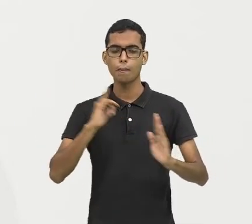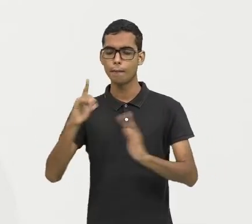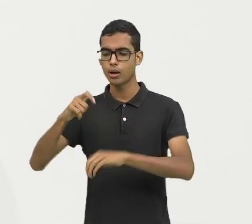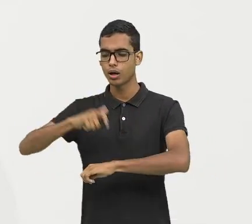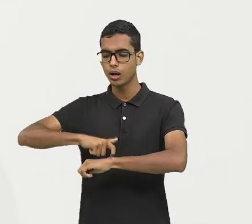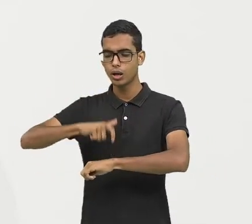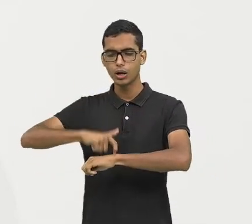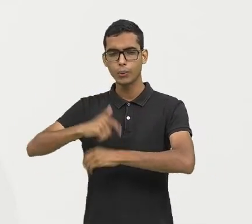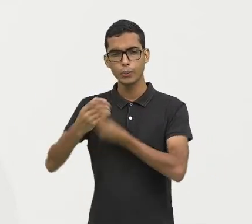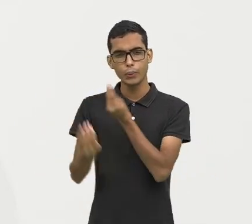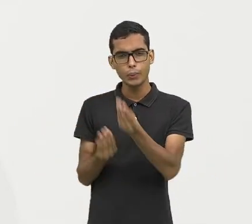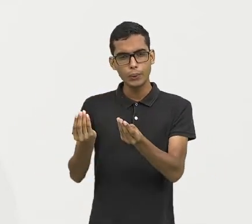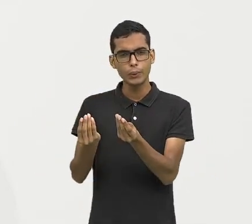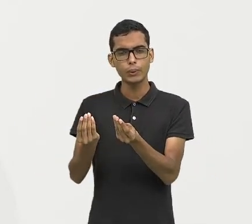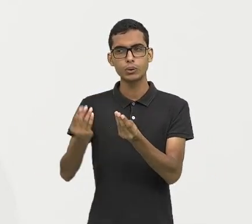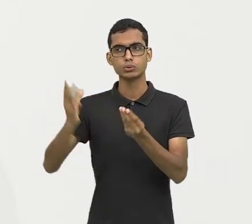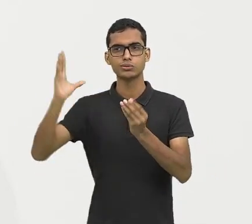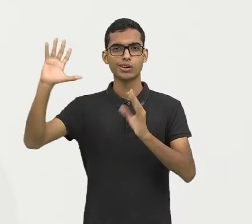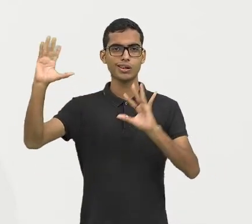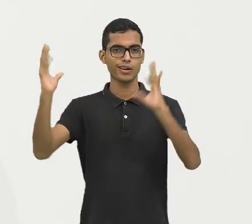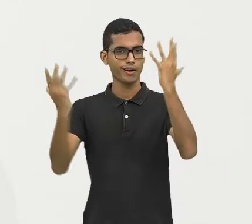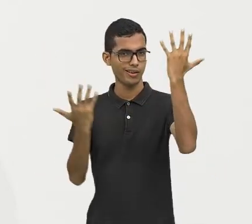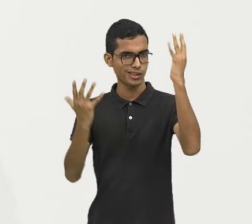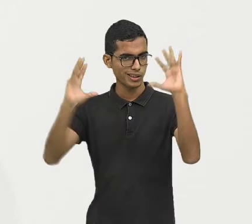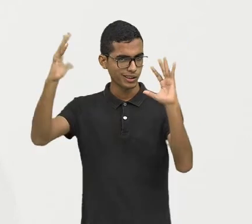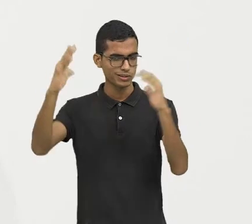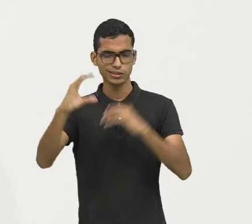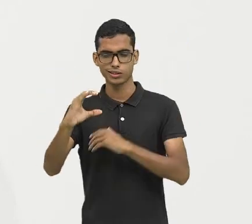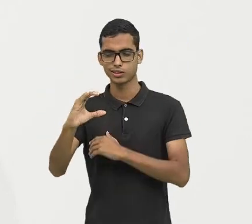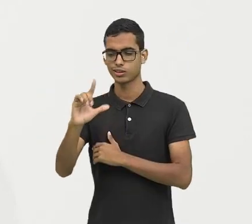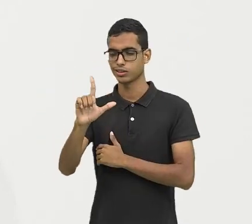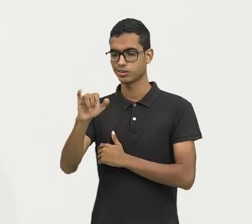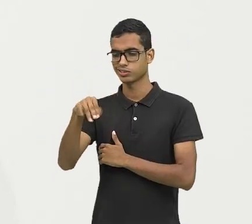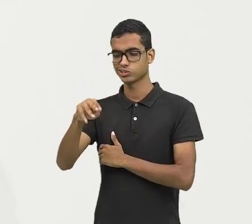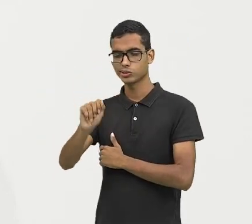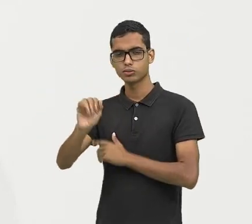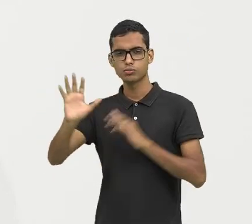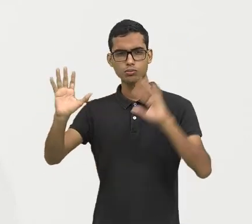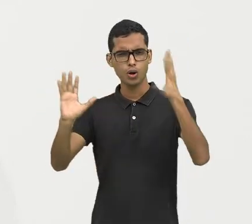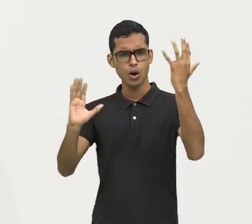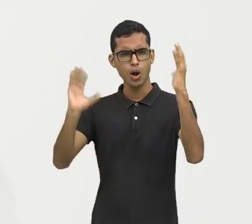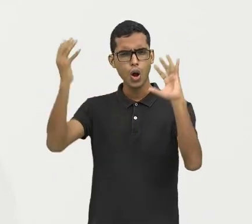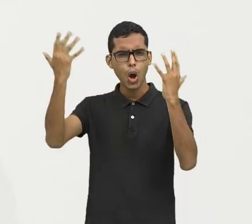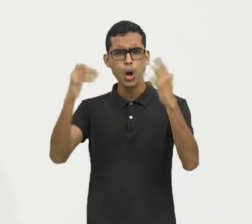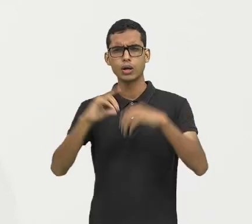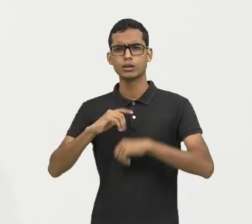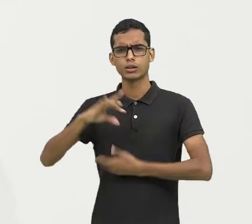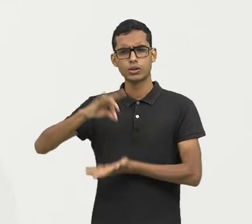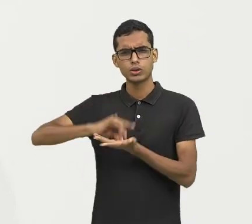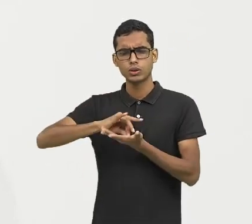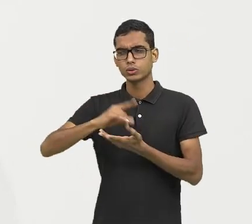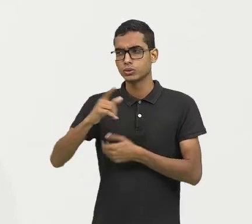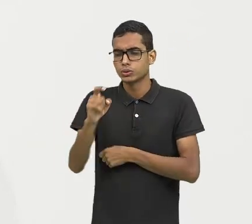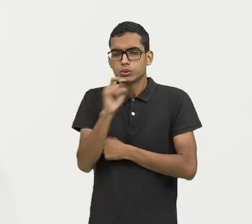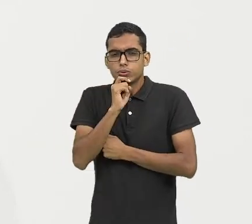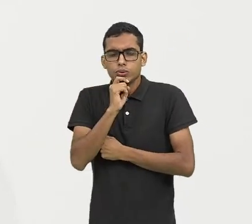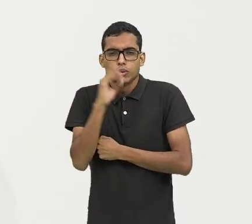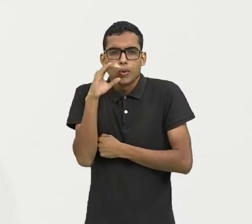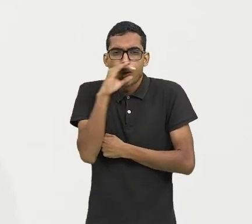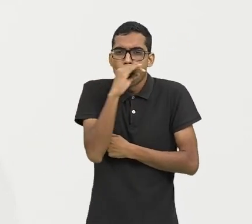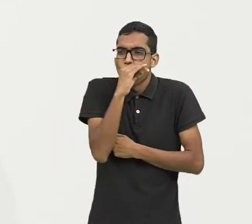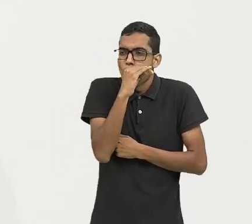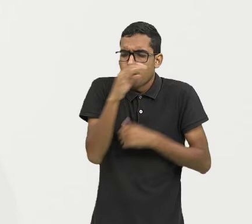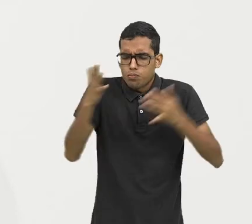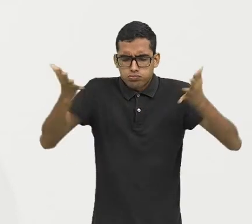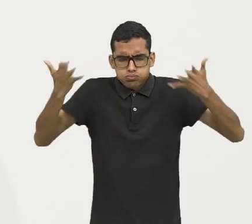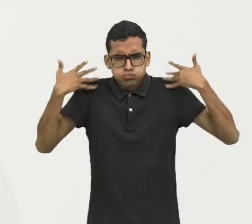que aqui é o tempo climático. Fez frio, olha só, frio, calor, a gente tem essa ideia,